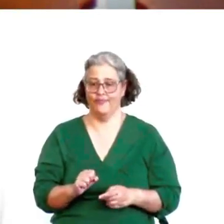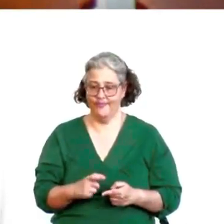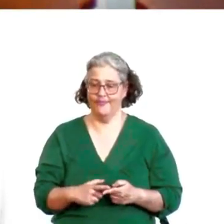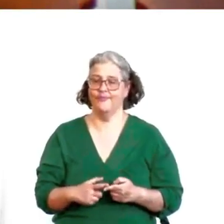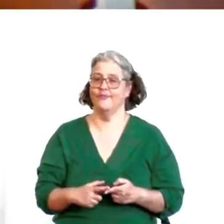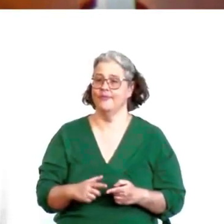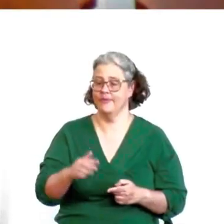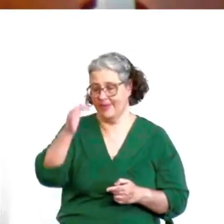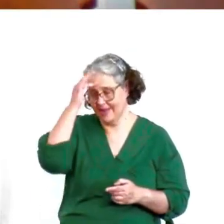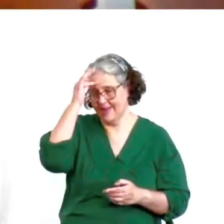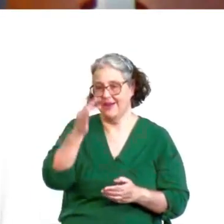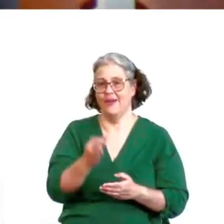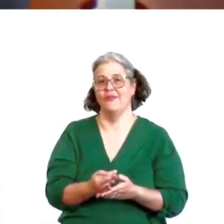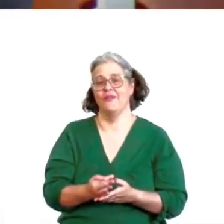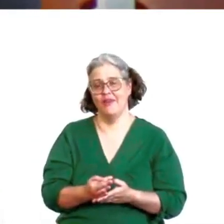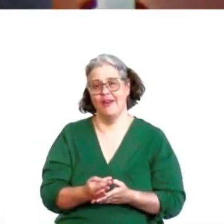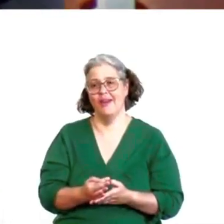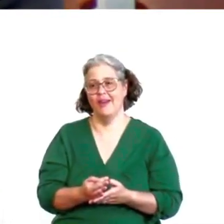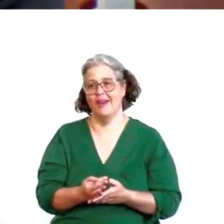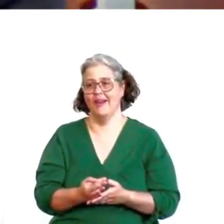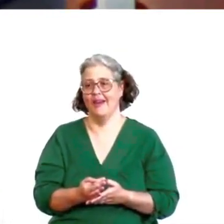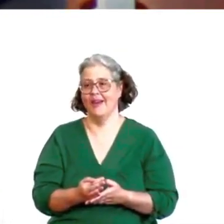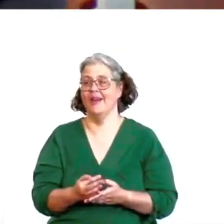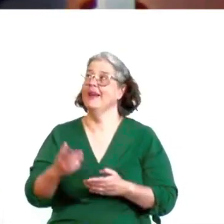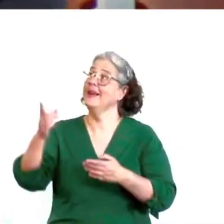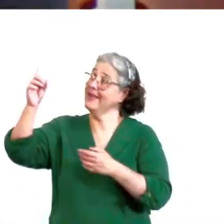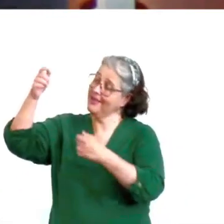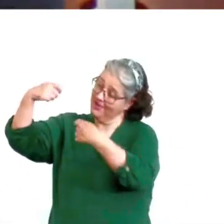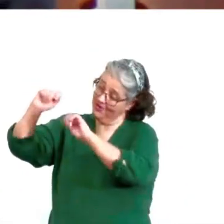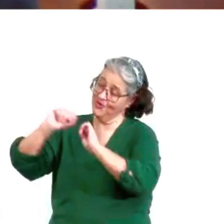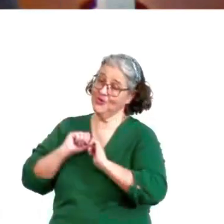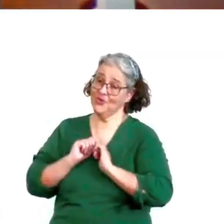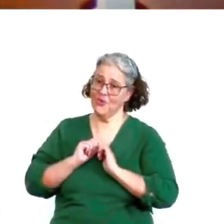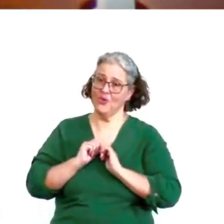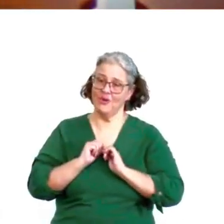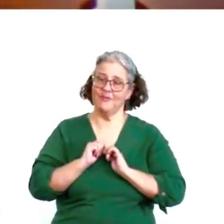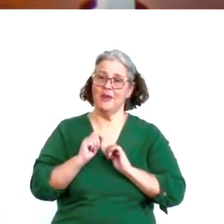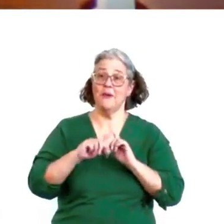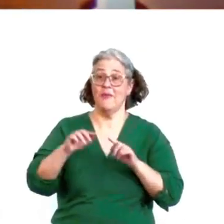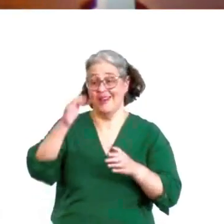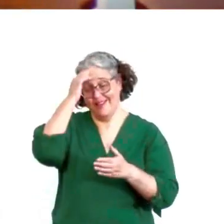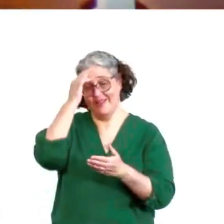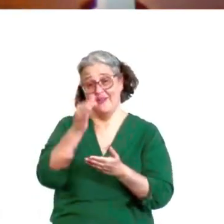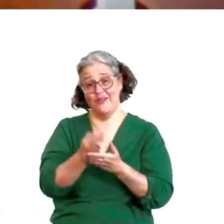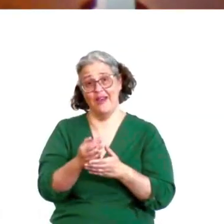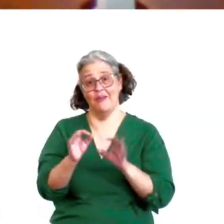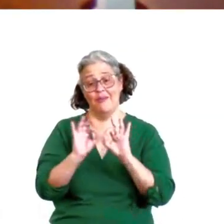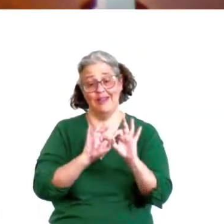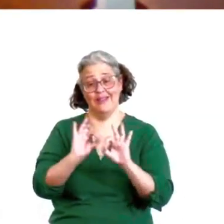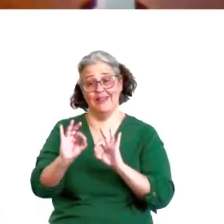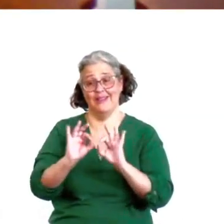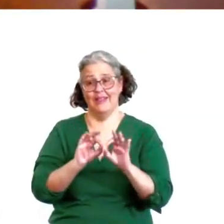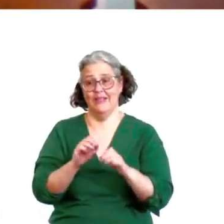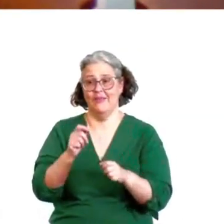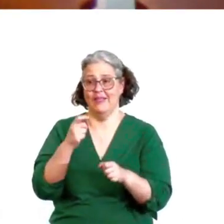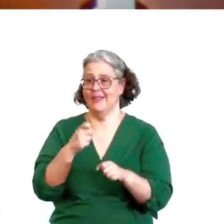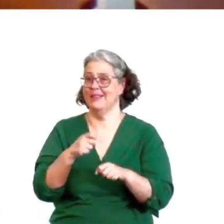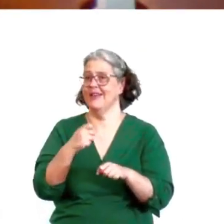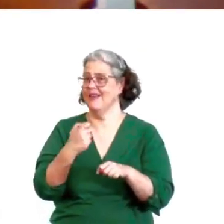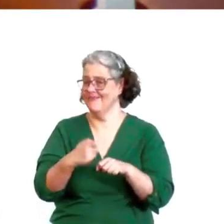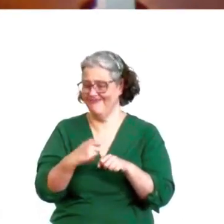é doada por Deus a nós. Mas essa fé, ela precisa ser